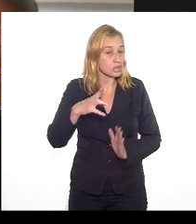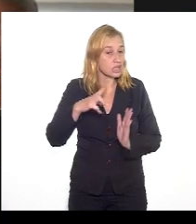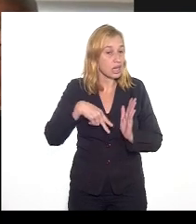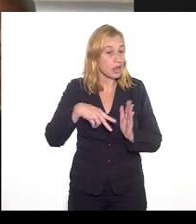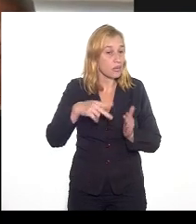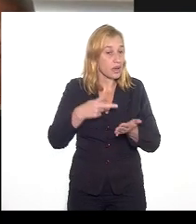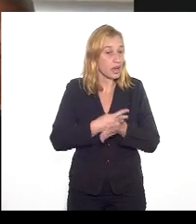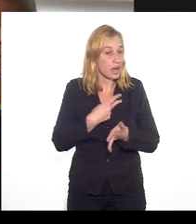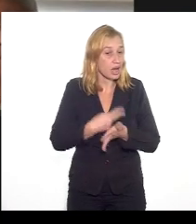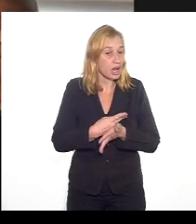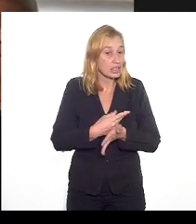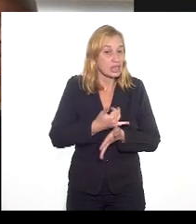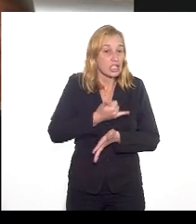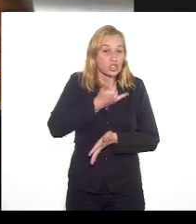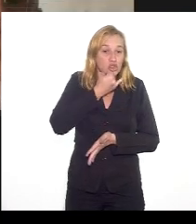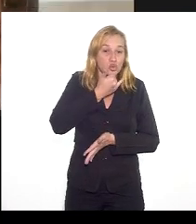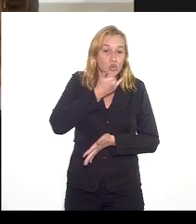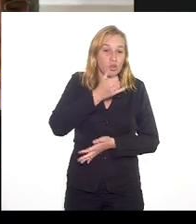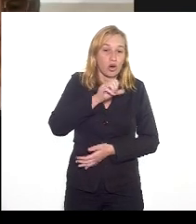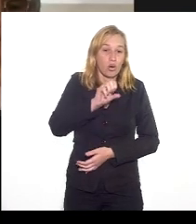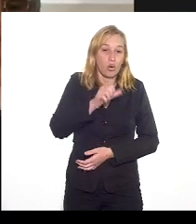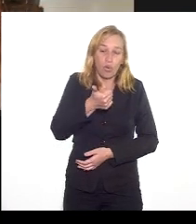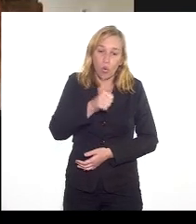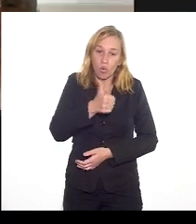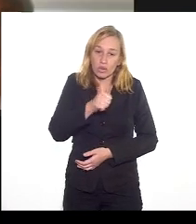Opa, é 1183.